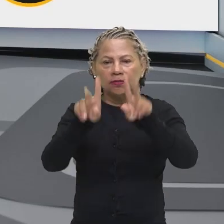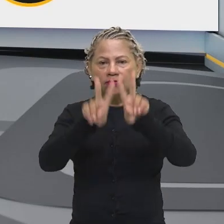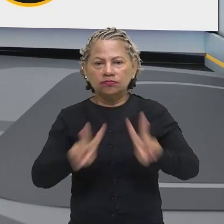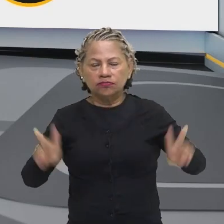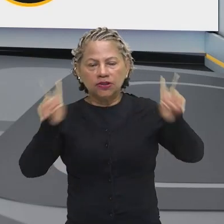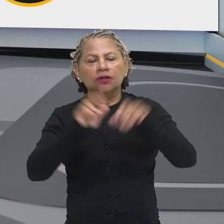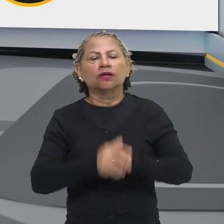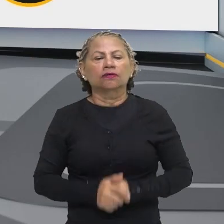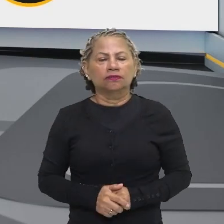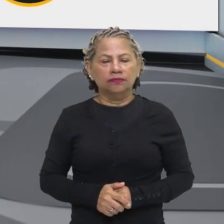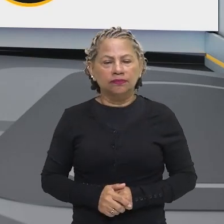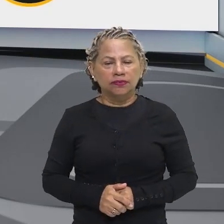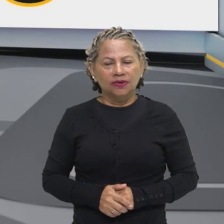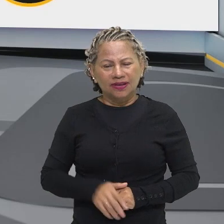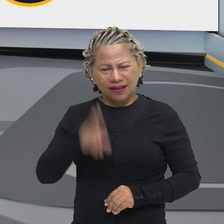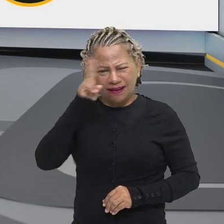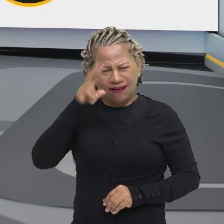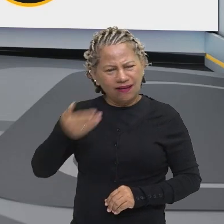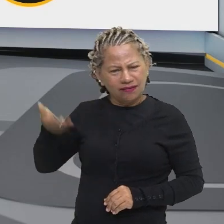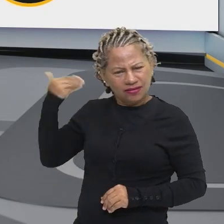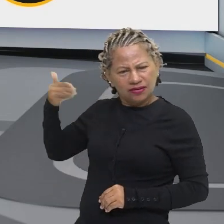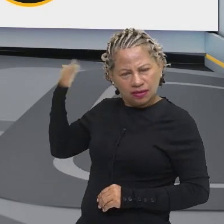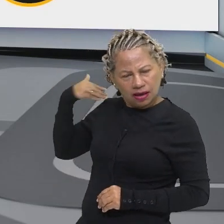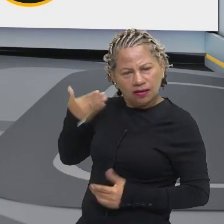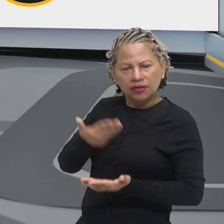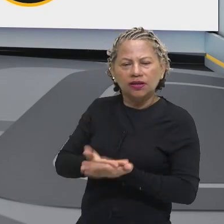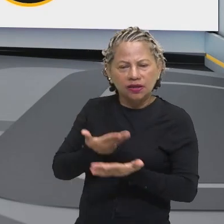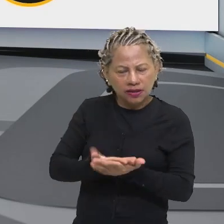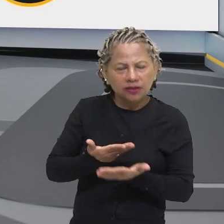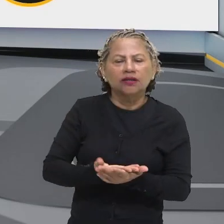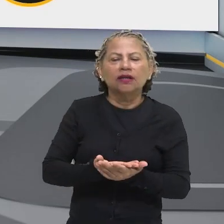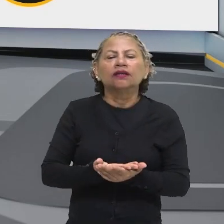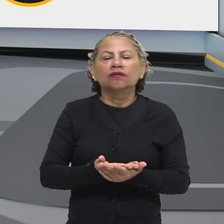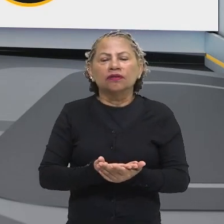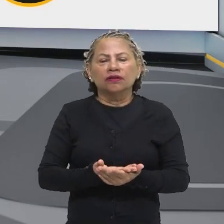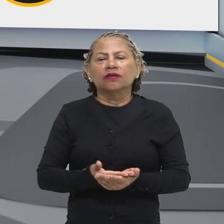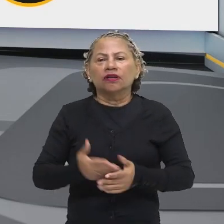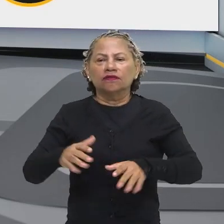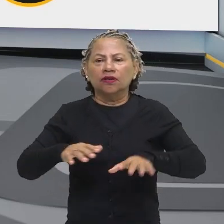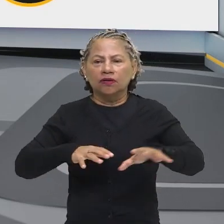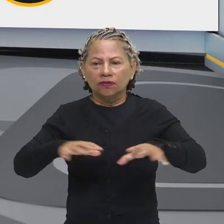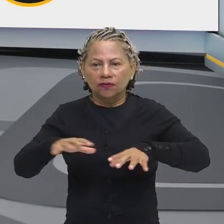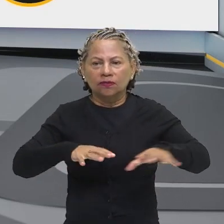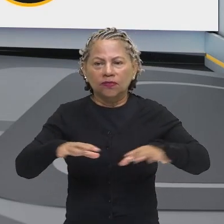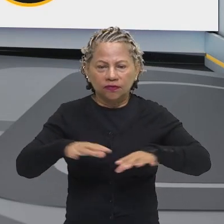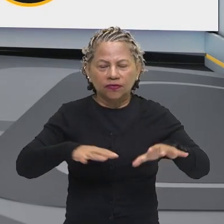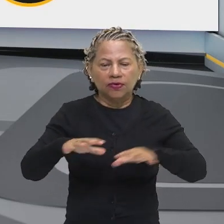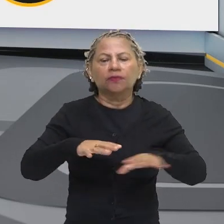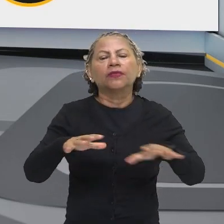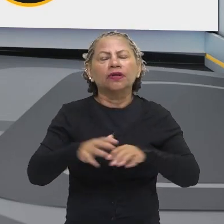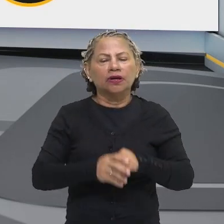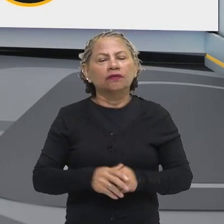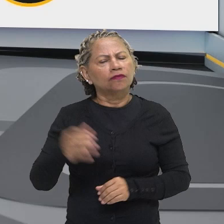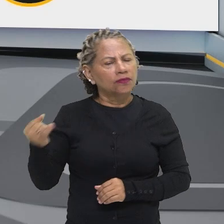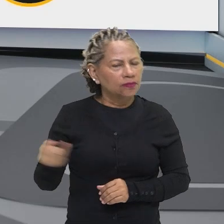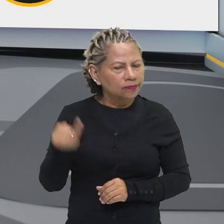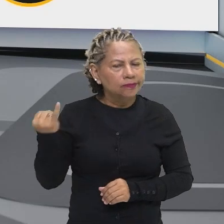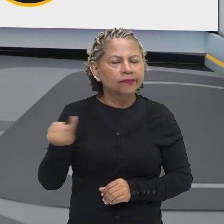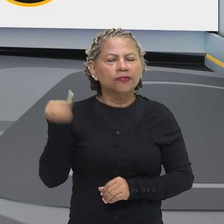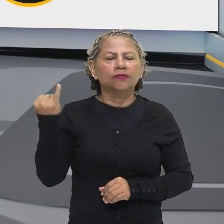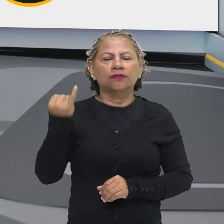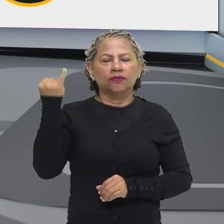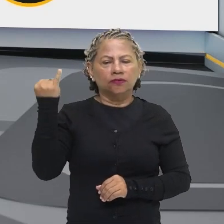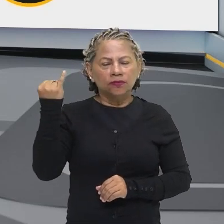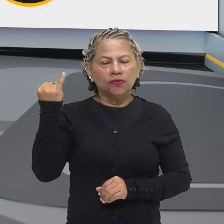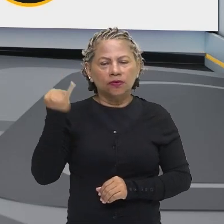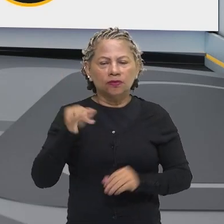aula anterior, nós vimos que os movimentos sociais foram e continuam sendo muito importantes